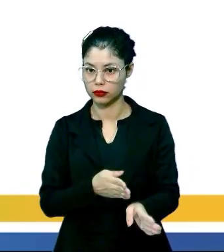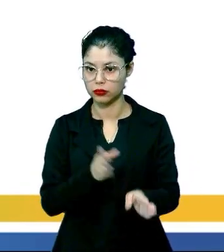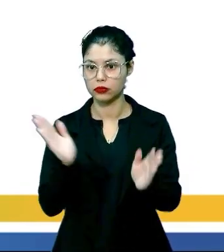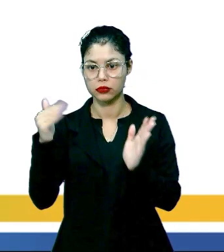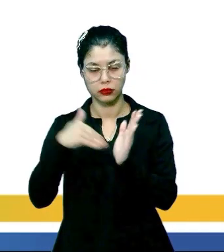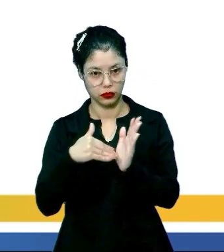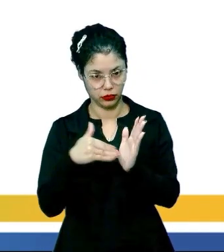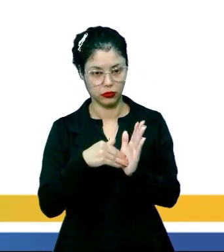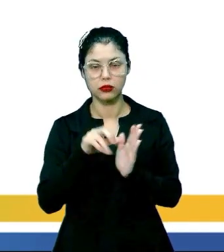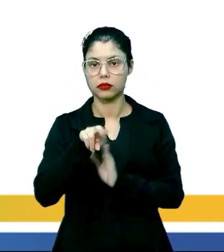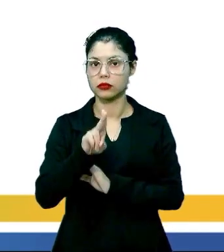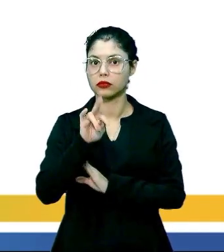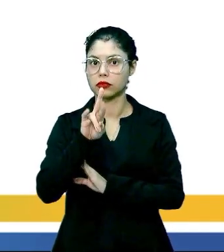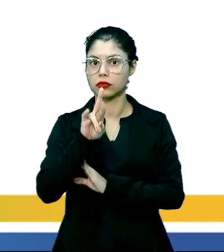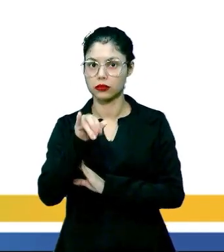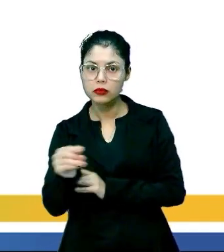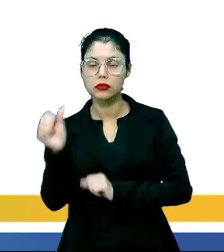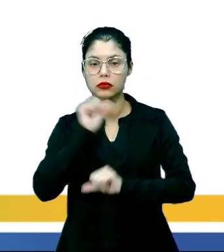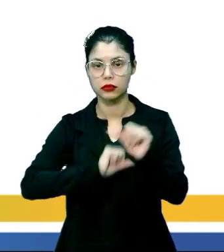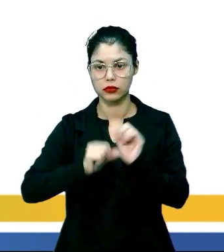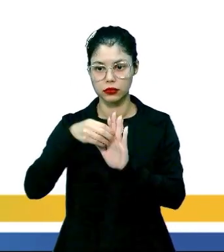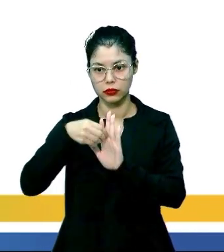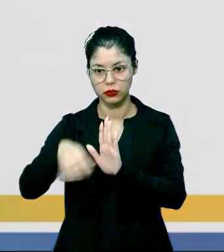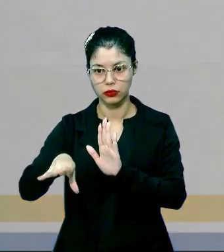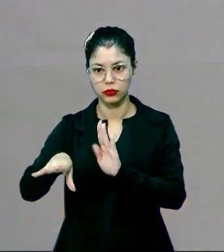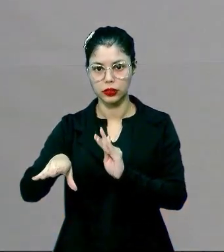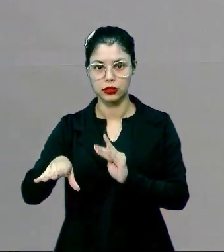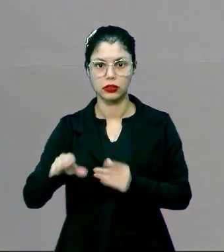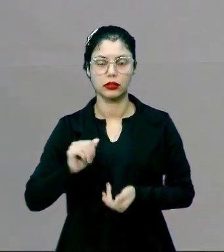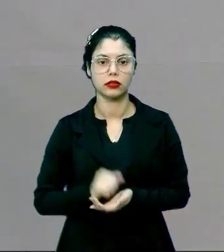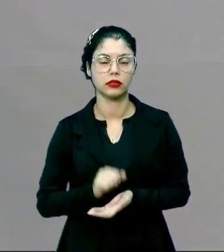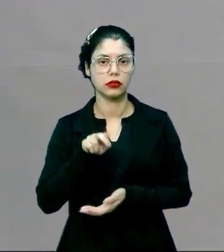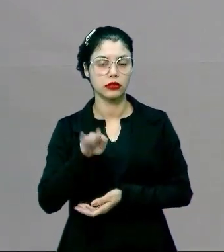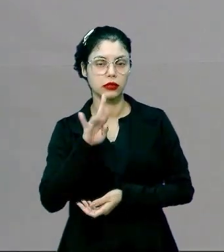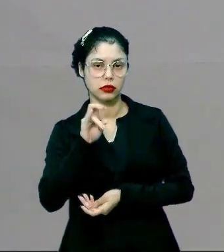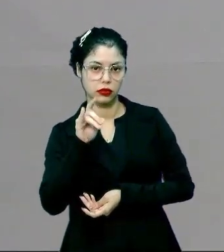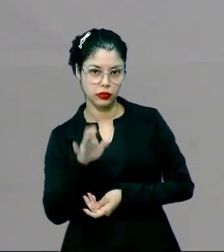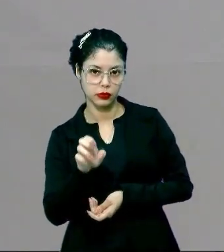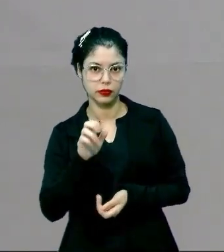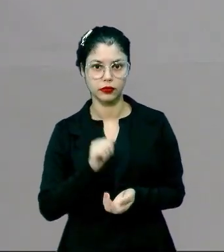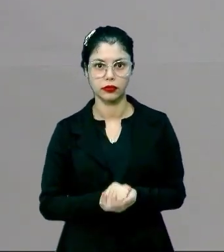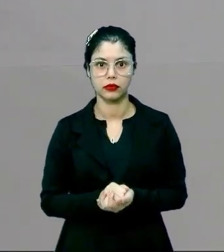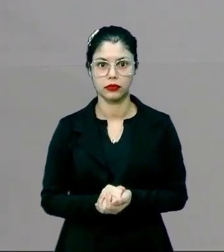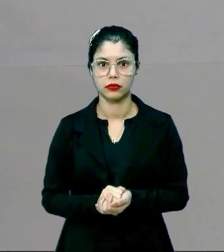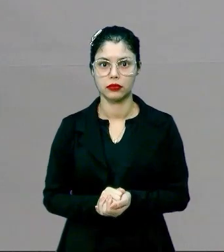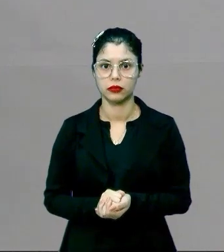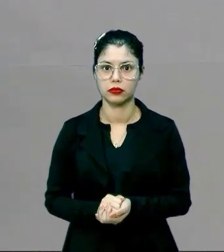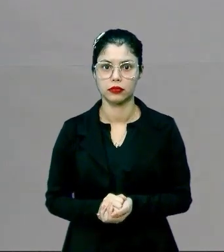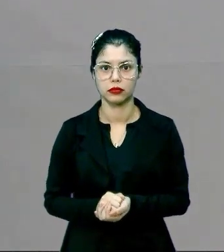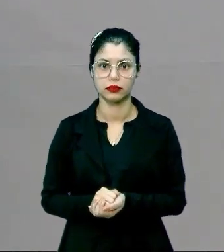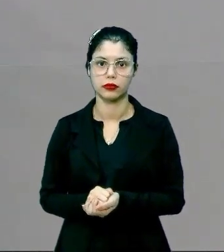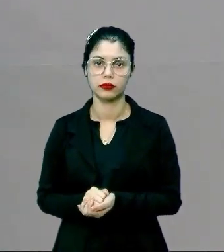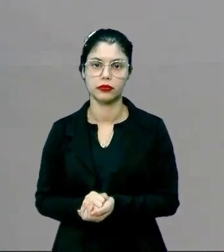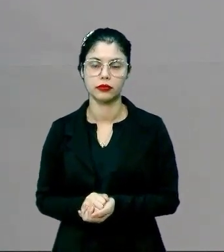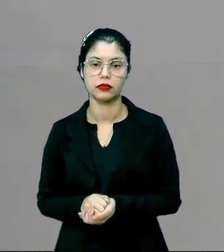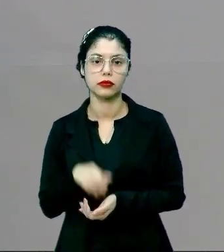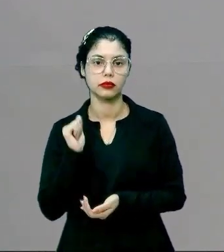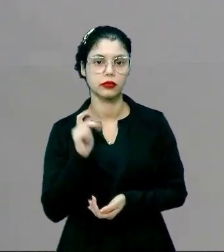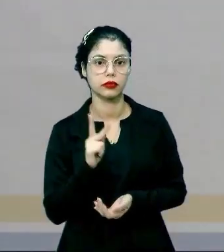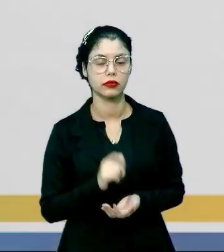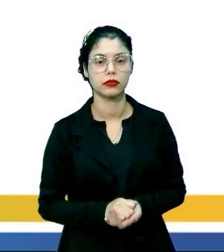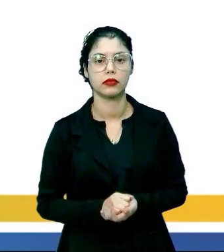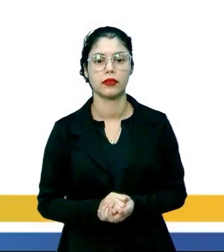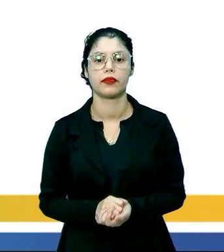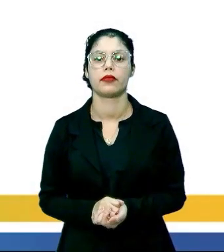urina, coletar essa urina e transportar até a uretra e, consequentemente, ir para a bexiga e depois ser eliminado. Tá